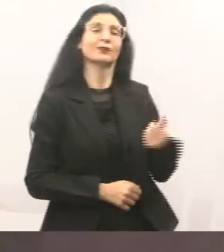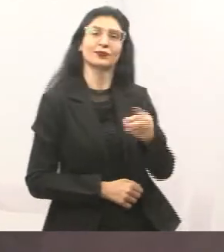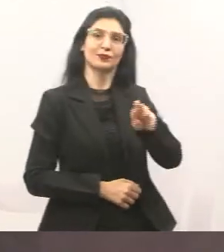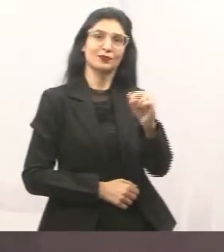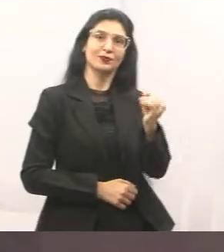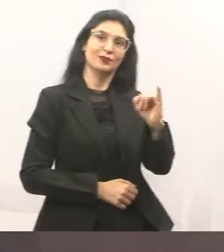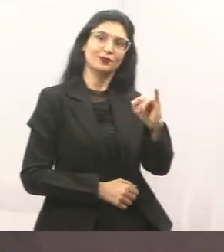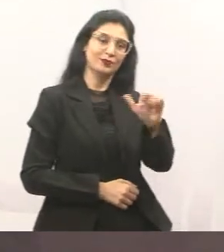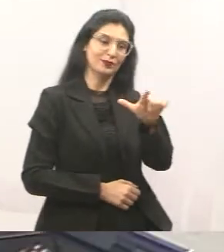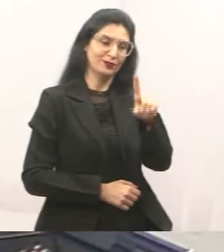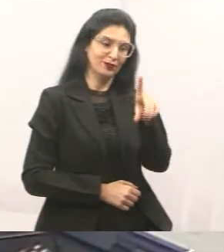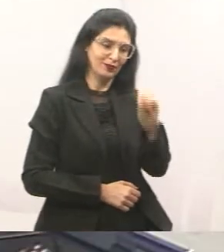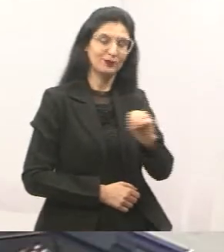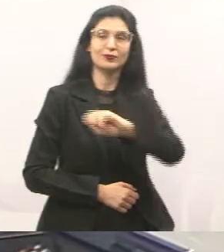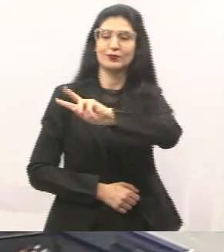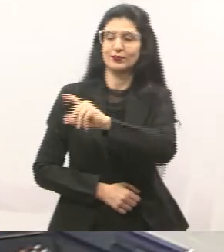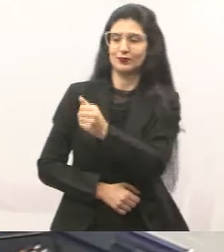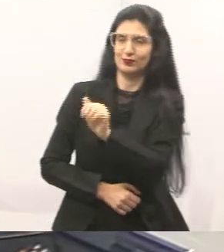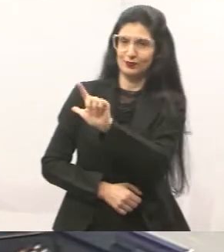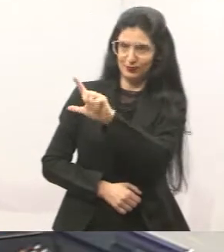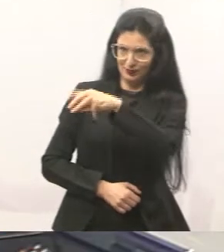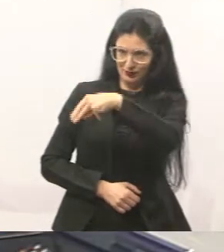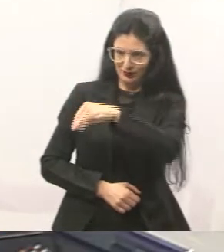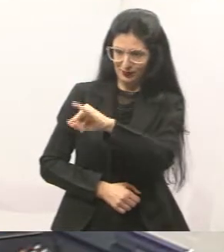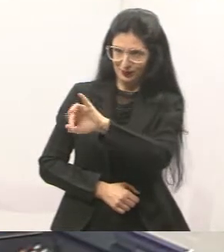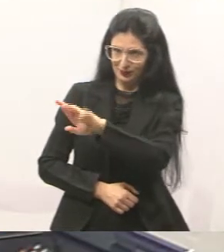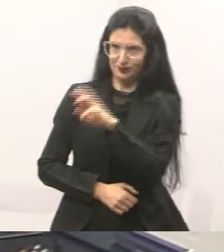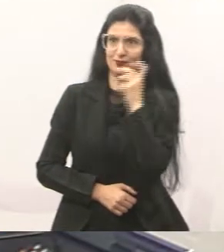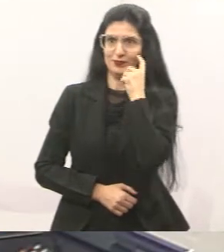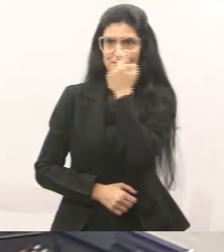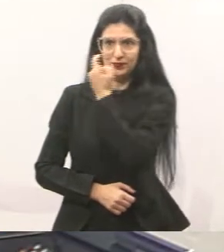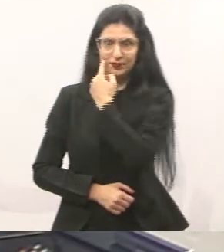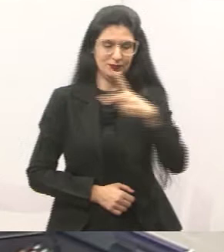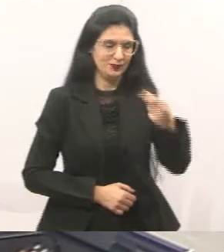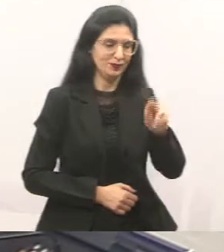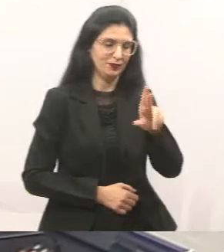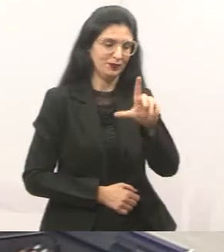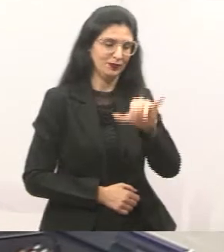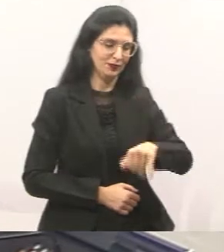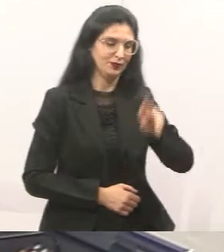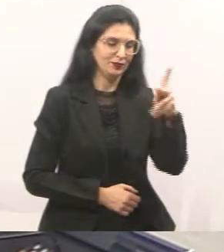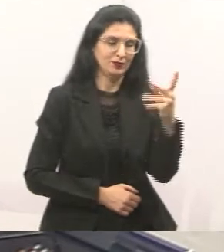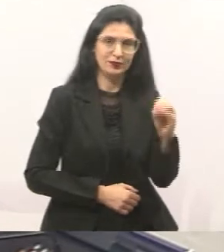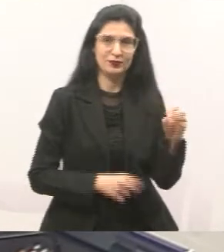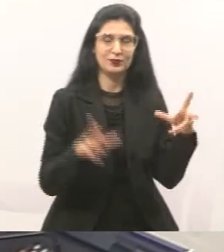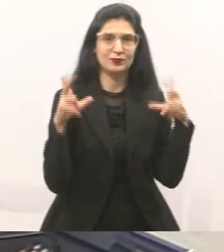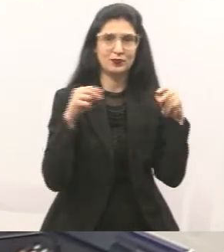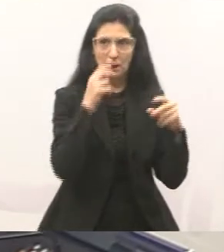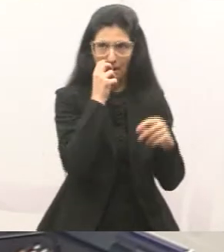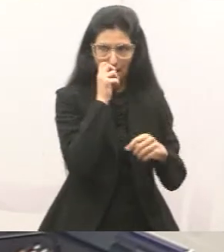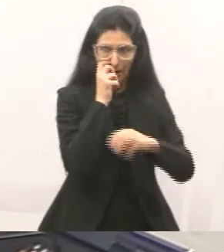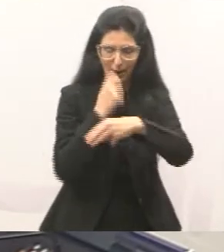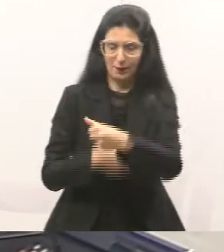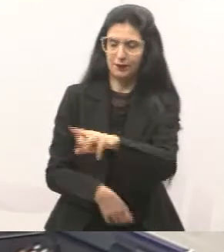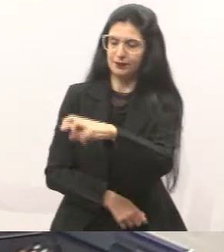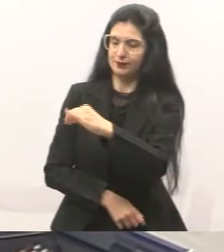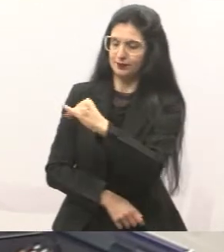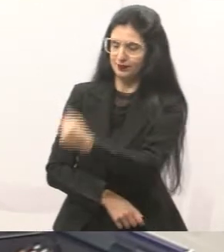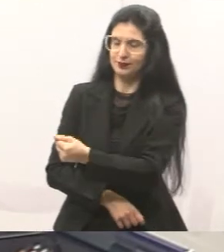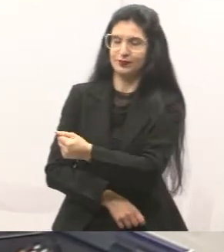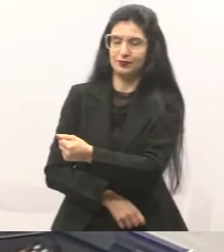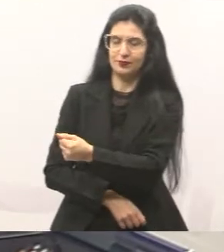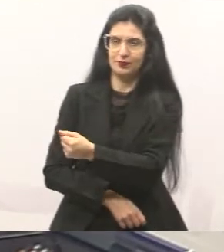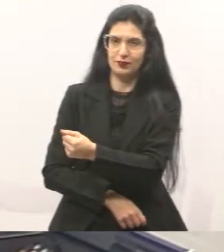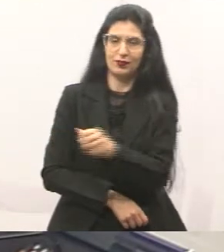Arildo Batista, Valmir do Parque Meia Lua, Paulinho dos Condutores, doutora Márcia